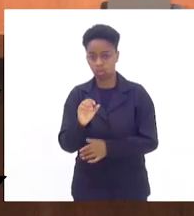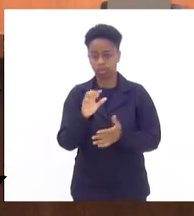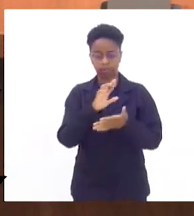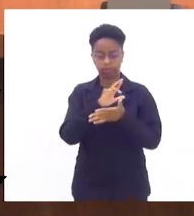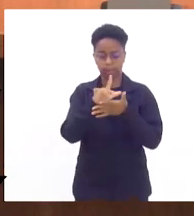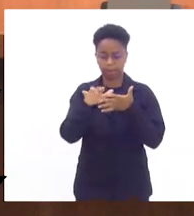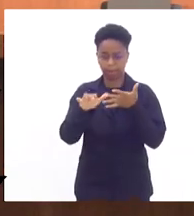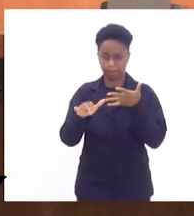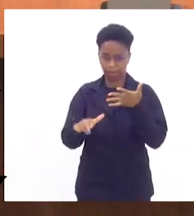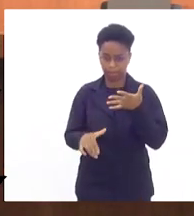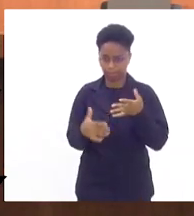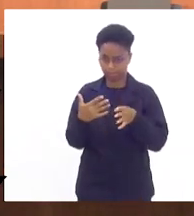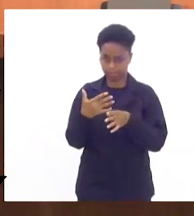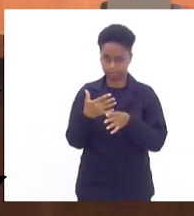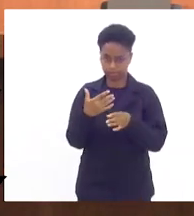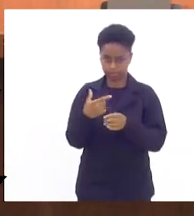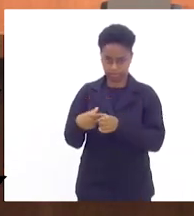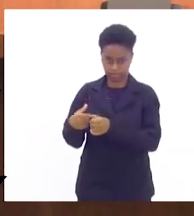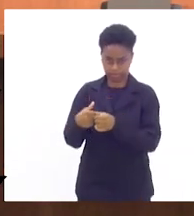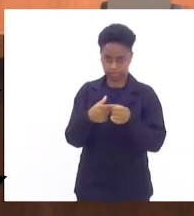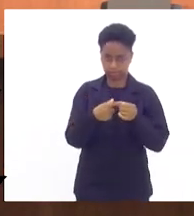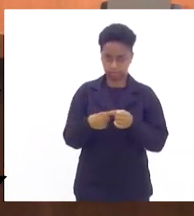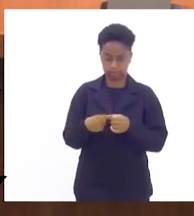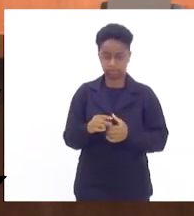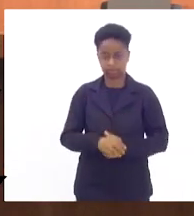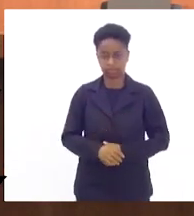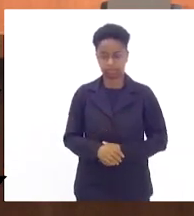Cordeiro, Sumidouro, Duas Barras e Trajano.